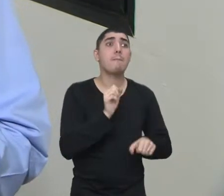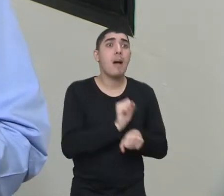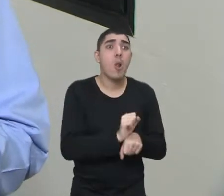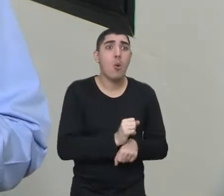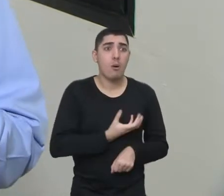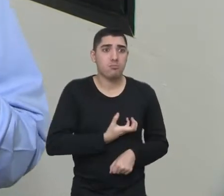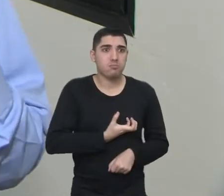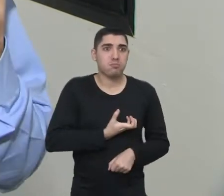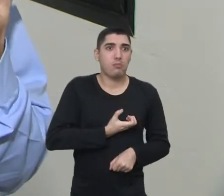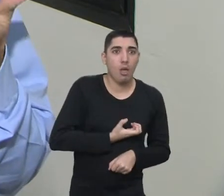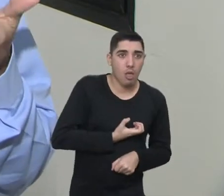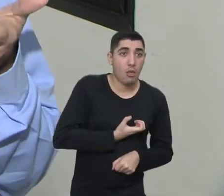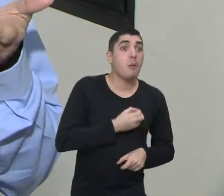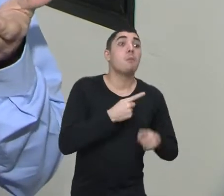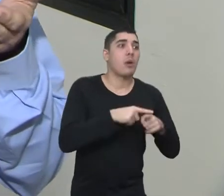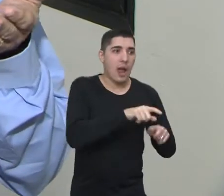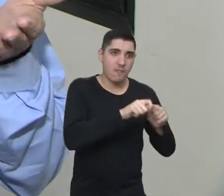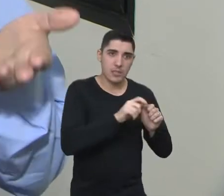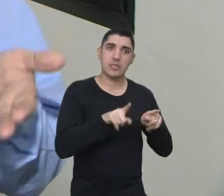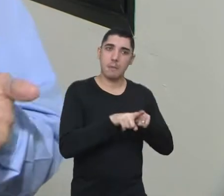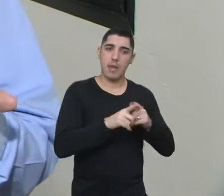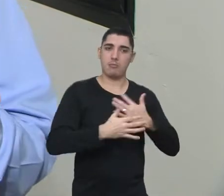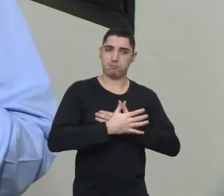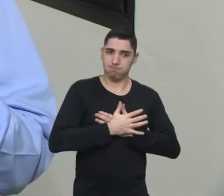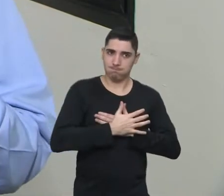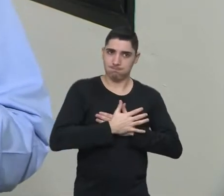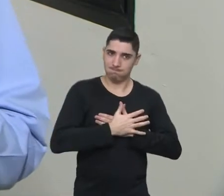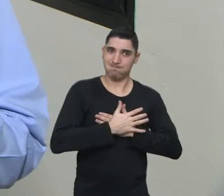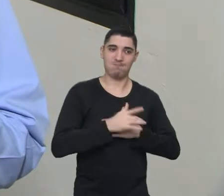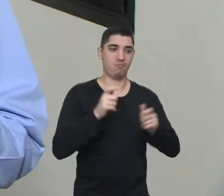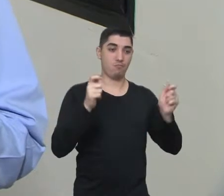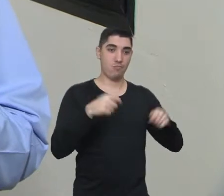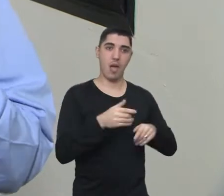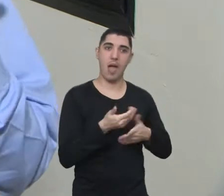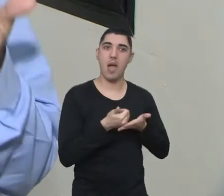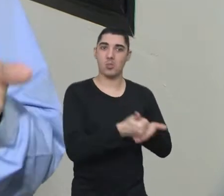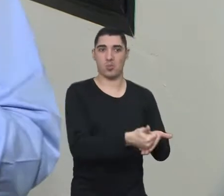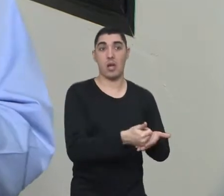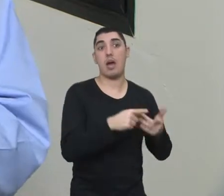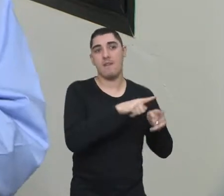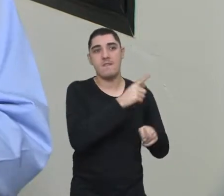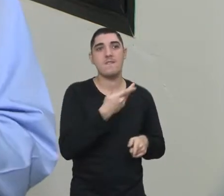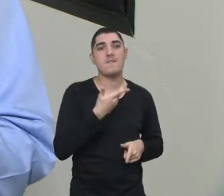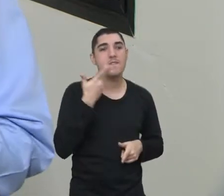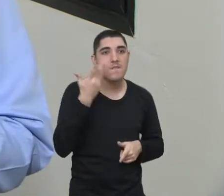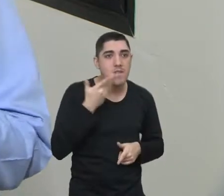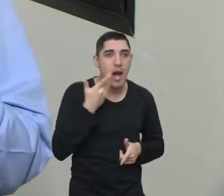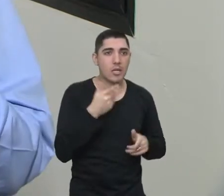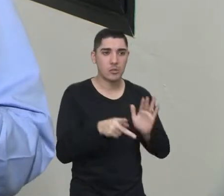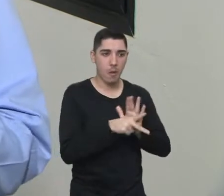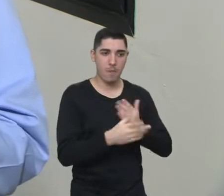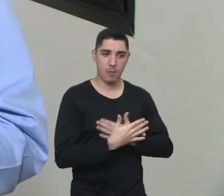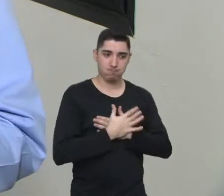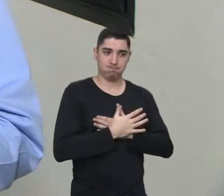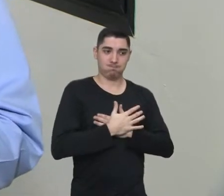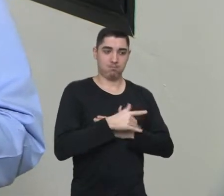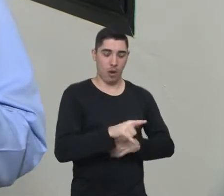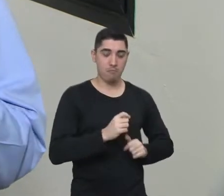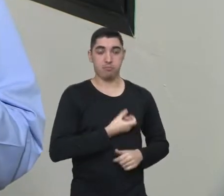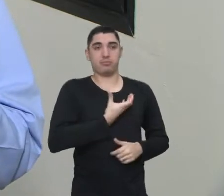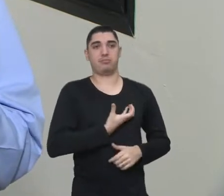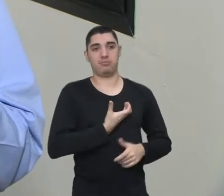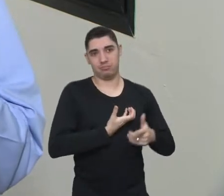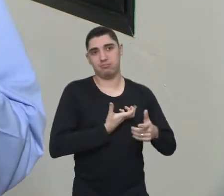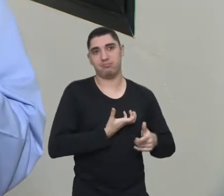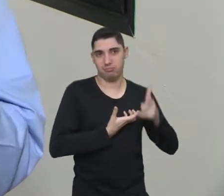parada cardíaca, fazendo a reversão dessa parada cardíaca, o tratamento ali, as manobras de reanimação.